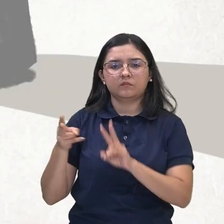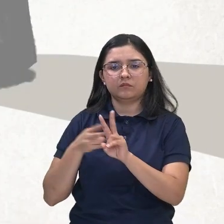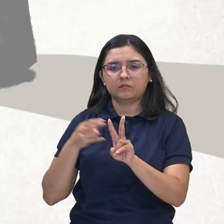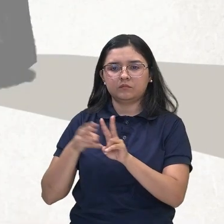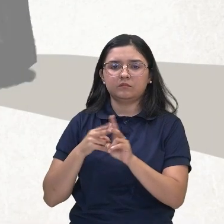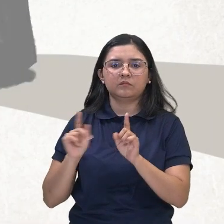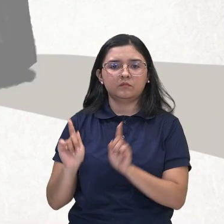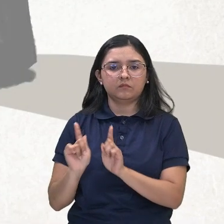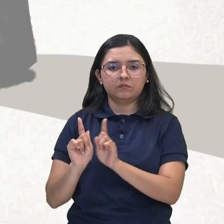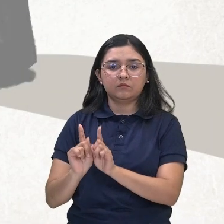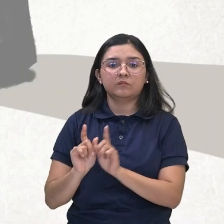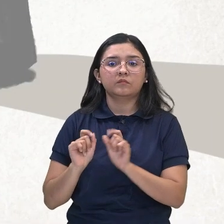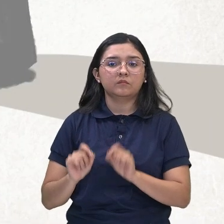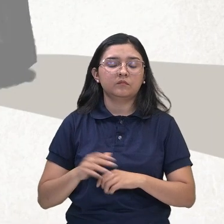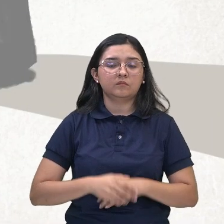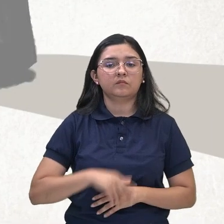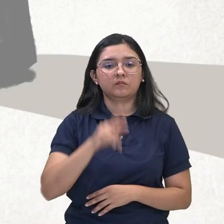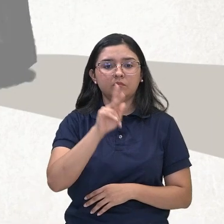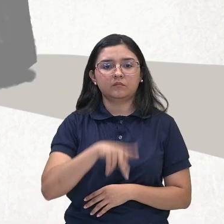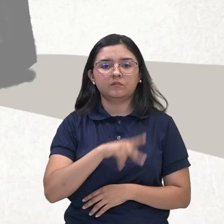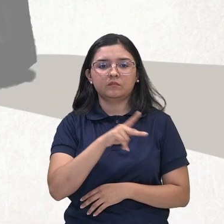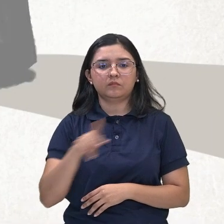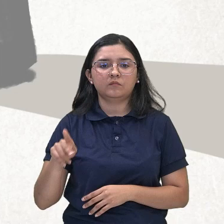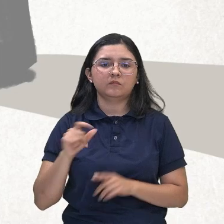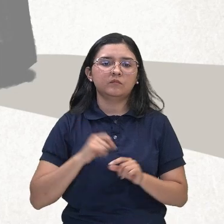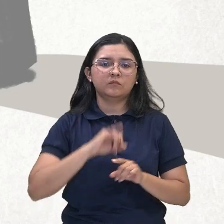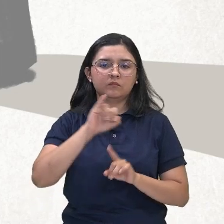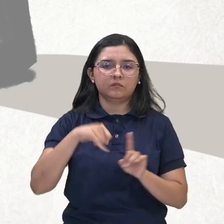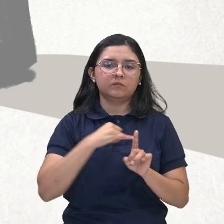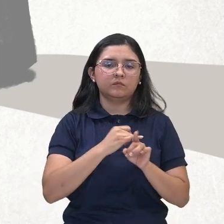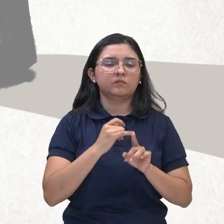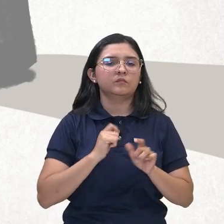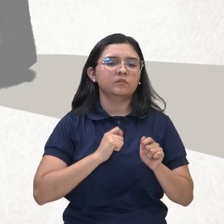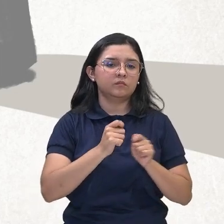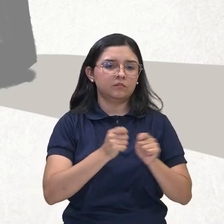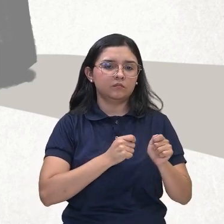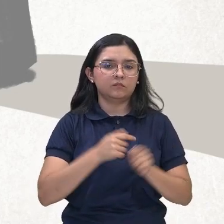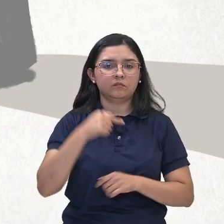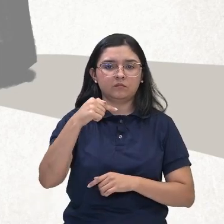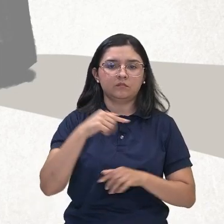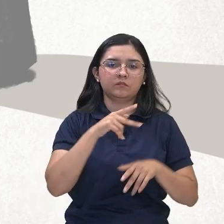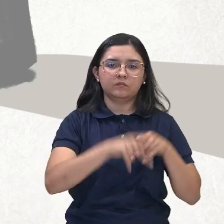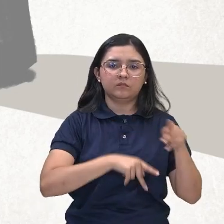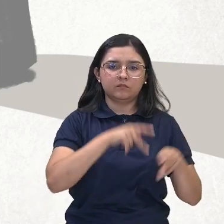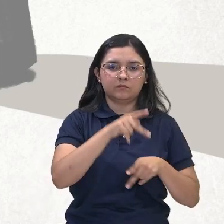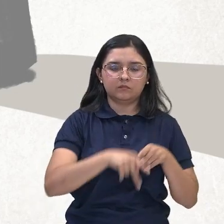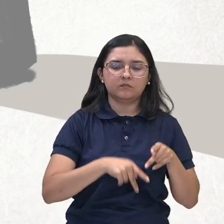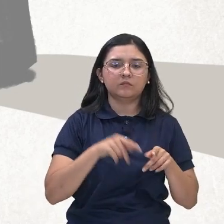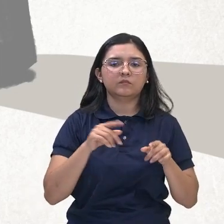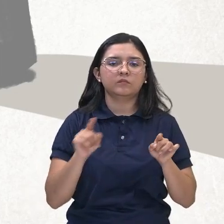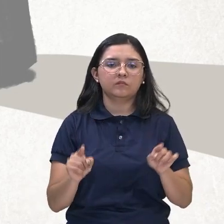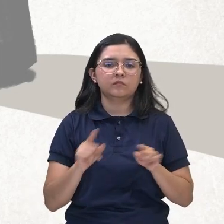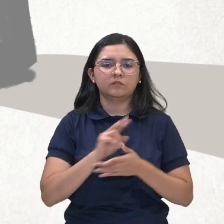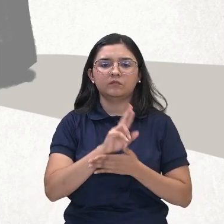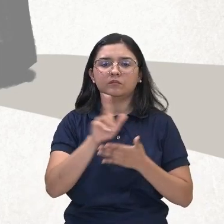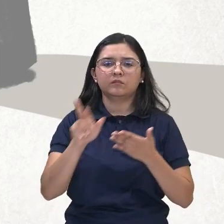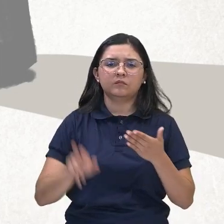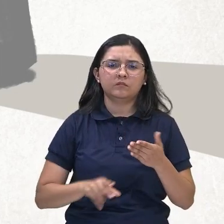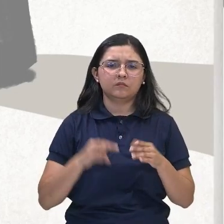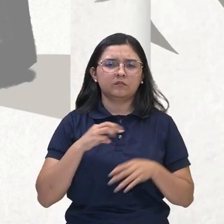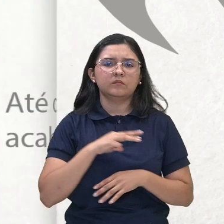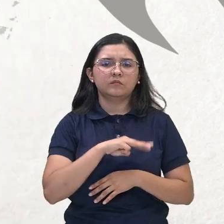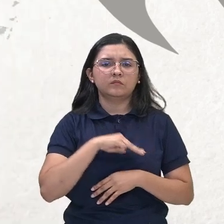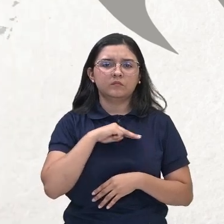que é enviado por Padre Balda, jesuíta administrador de 7 povos das missões, a diversas missões